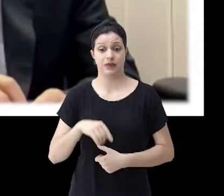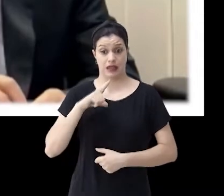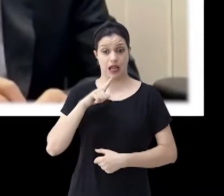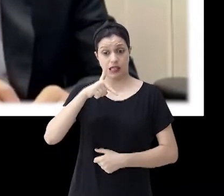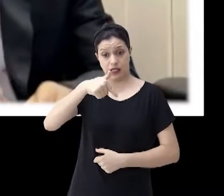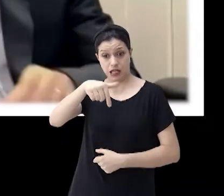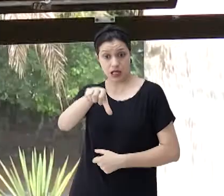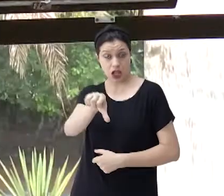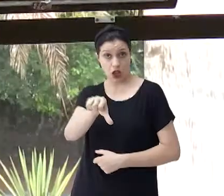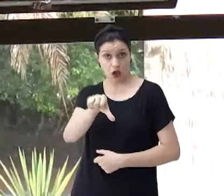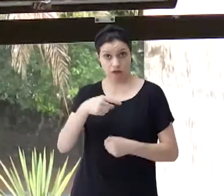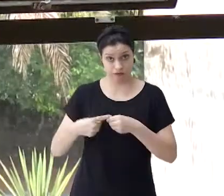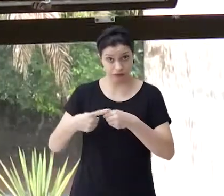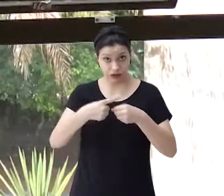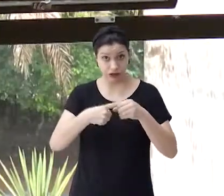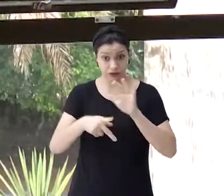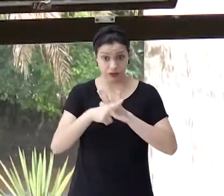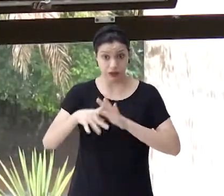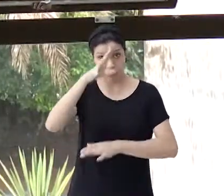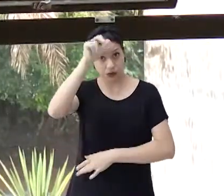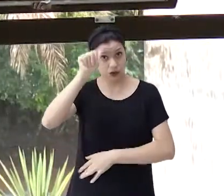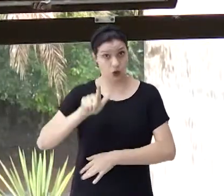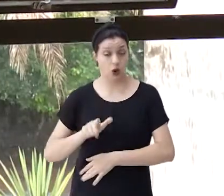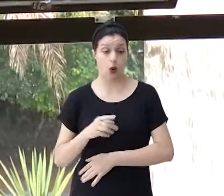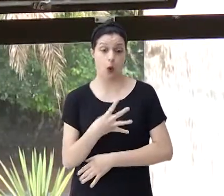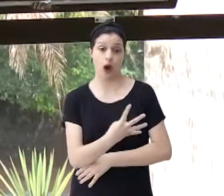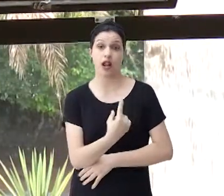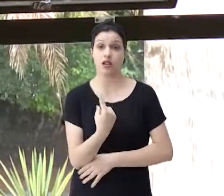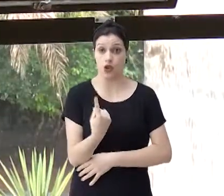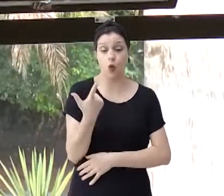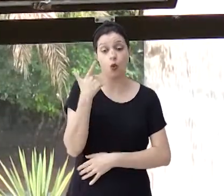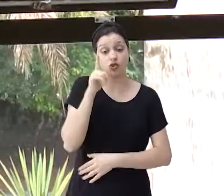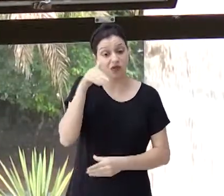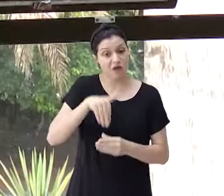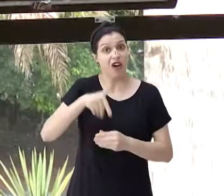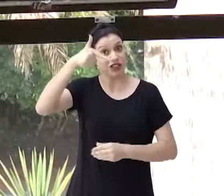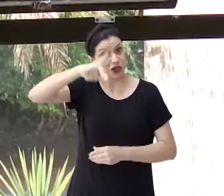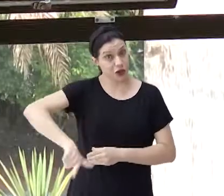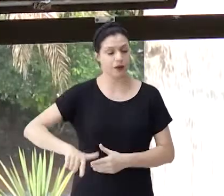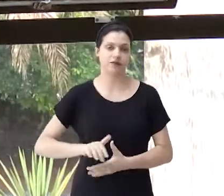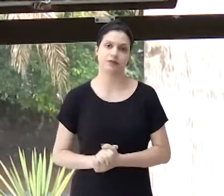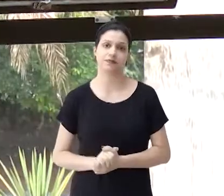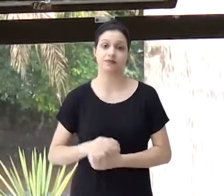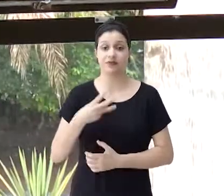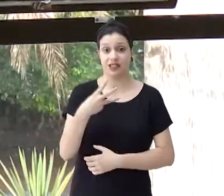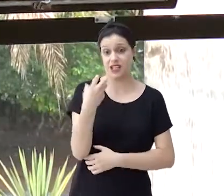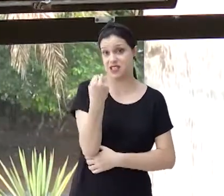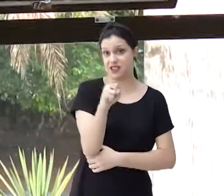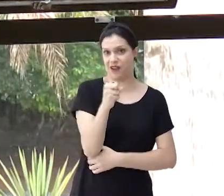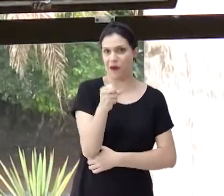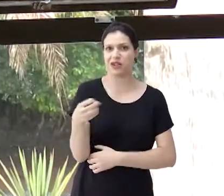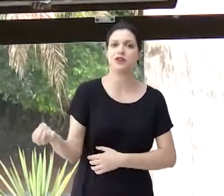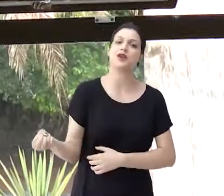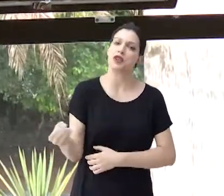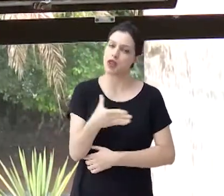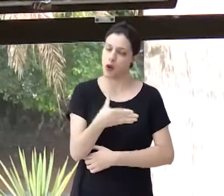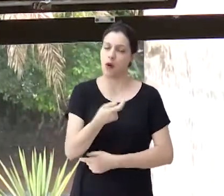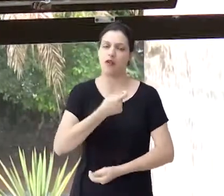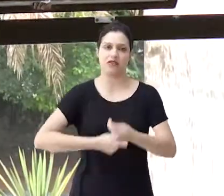organizar o seu município. Dos 79 municípios de Mato Grosso do Sul, 41 prefeitos foram reeleitos